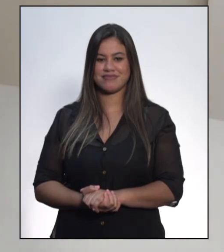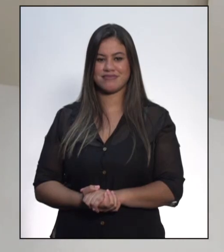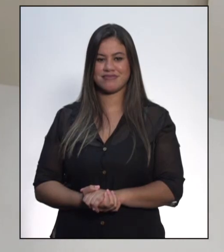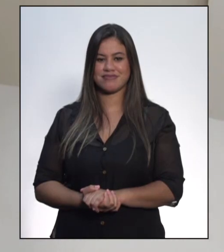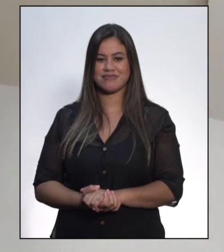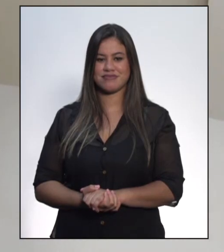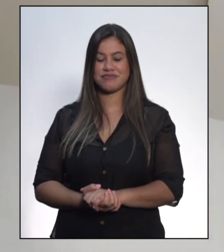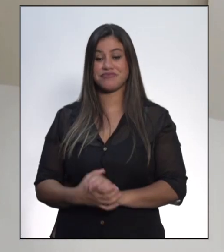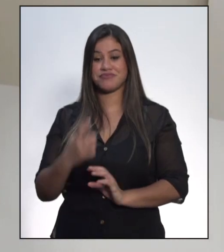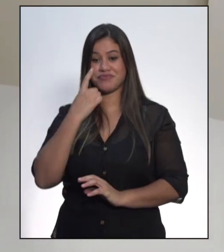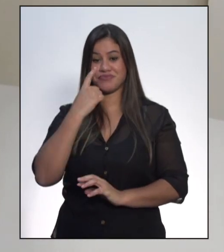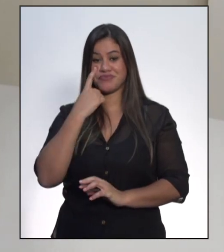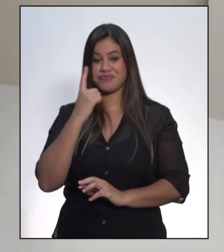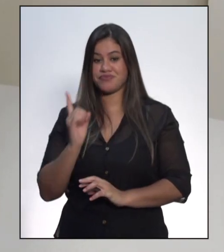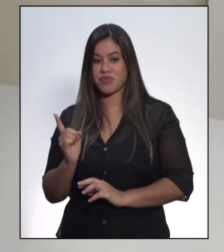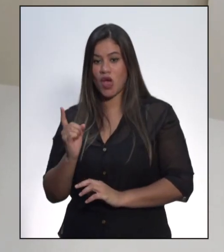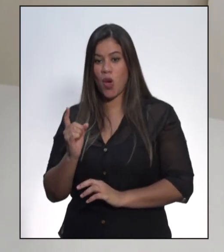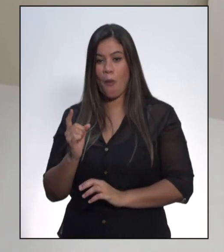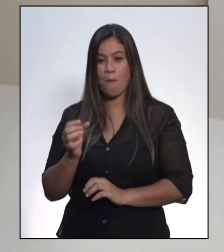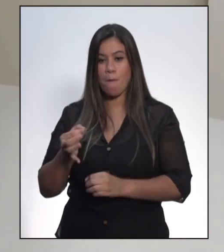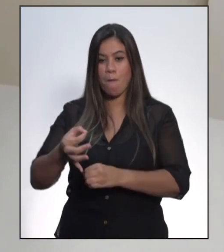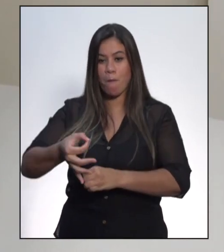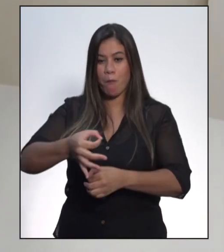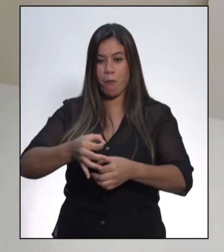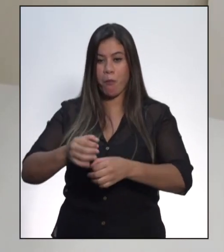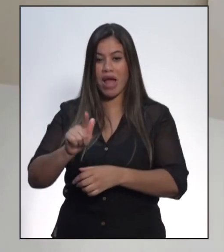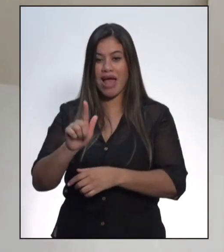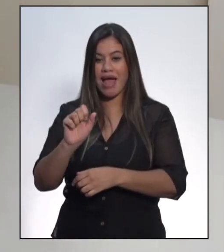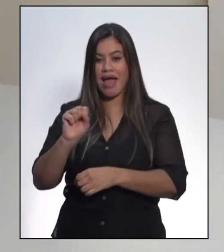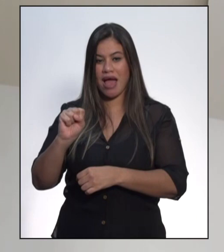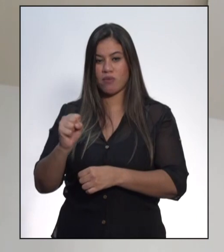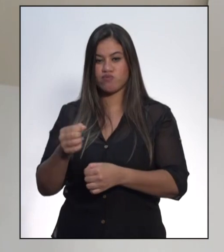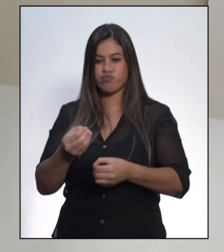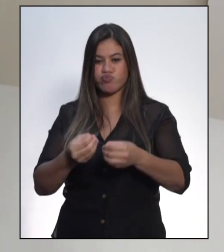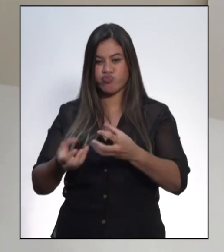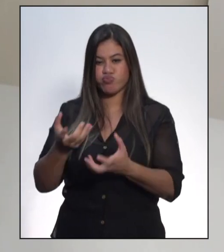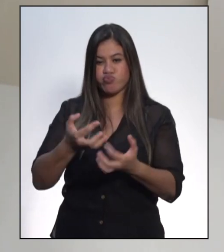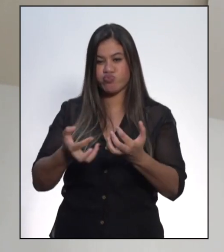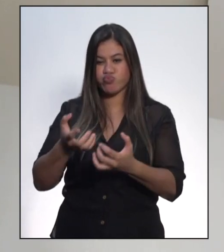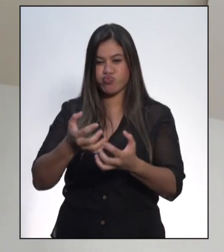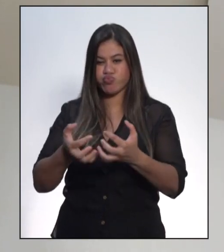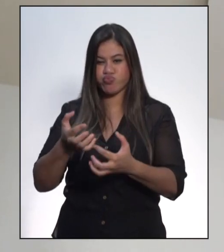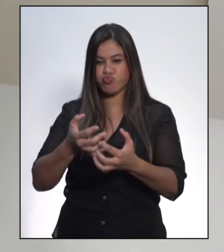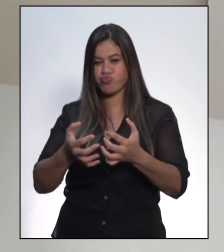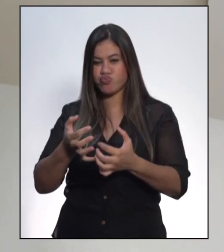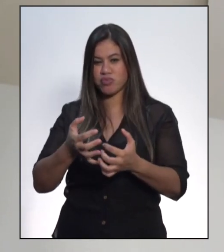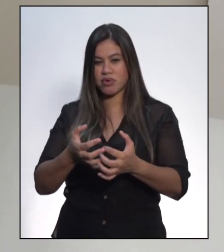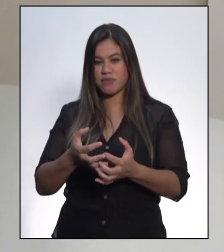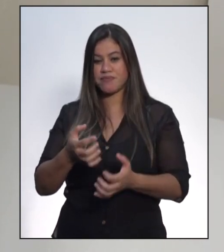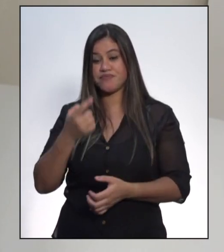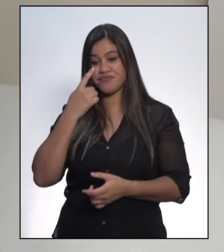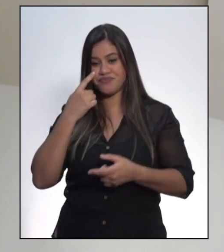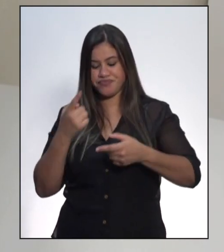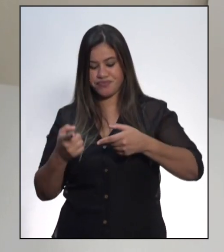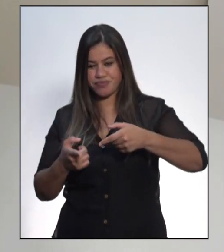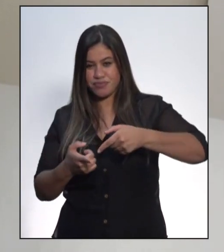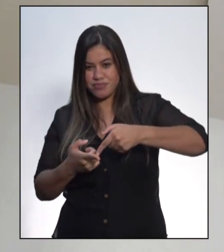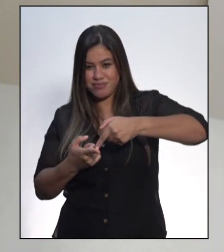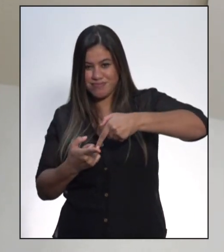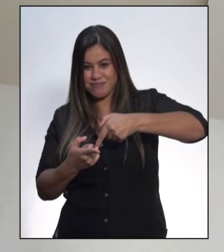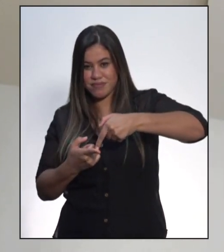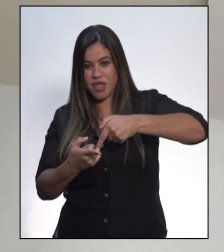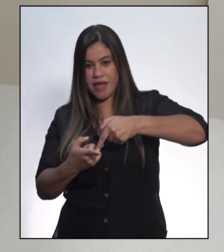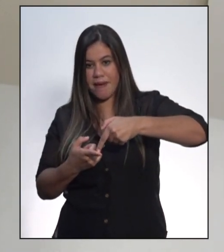É possível observar que há uma grande quantidade de gás. Estou tampando a ponta para que não vaze o